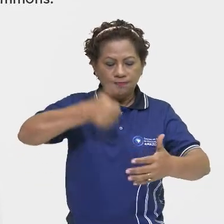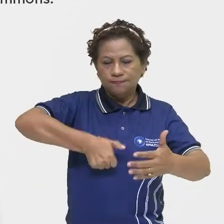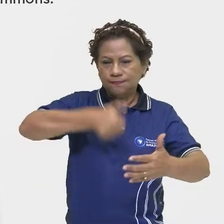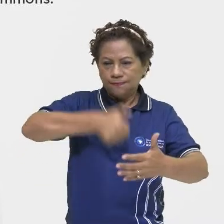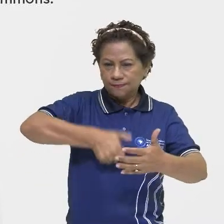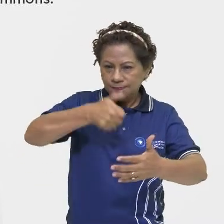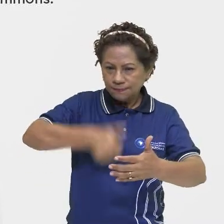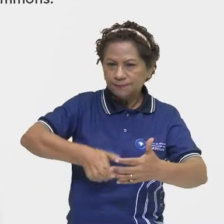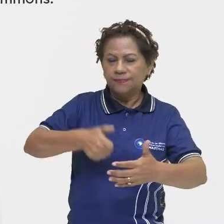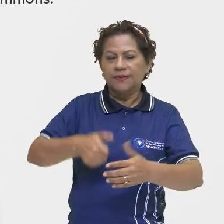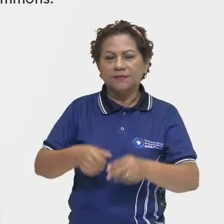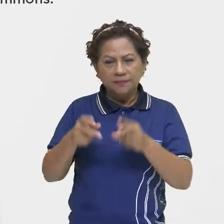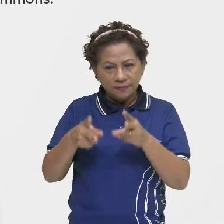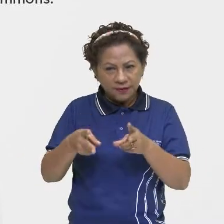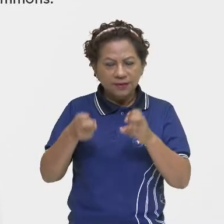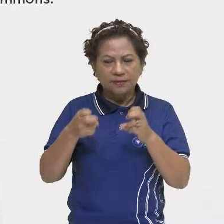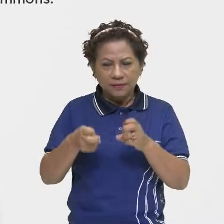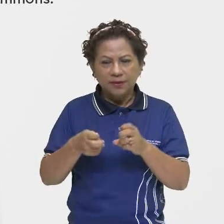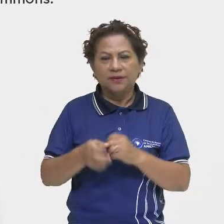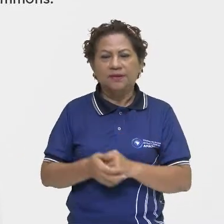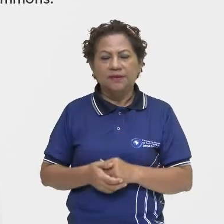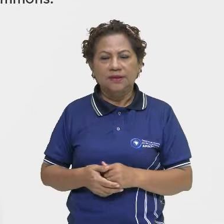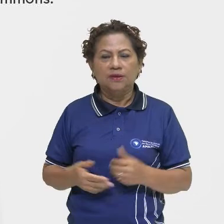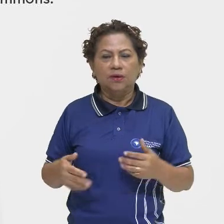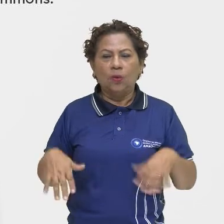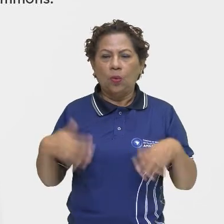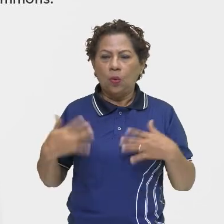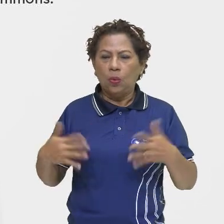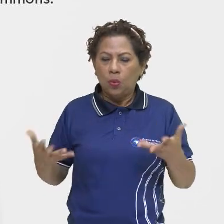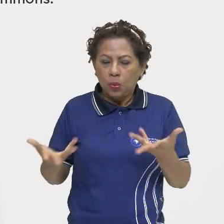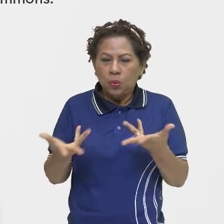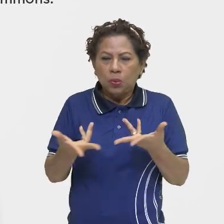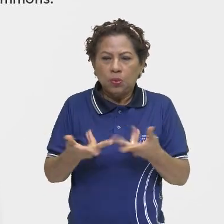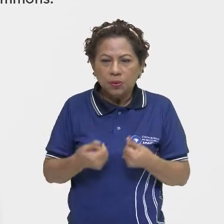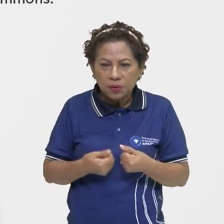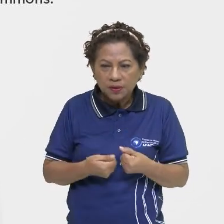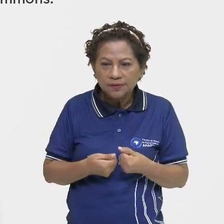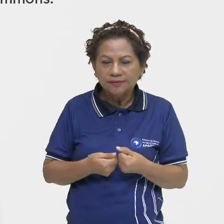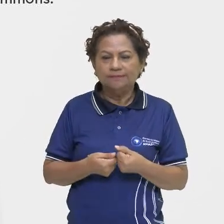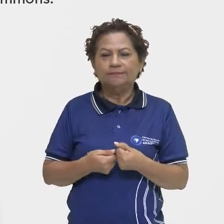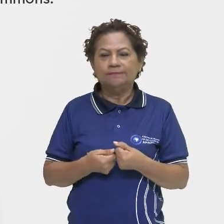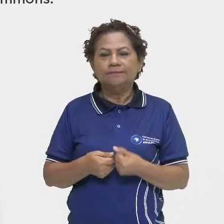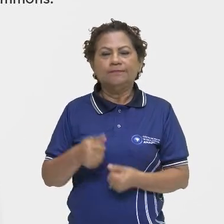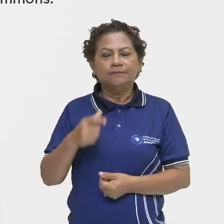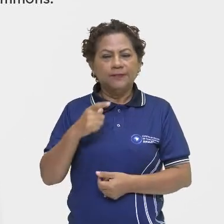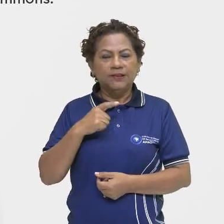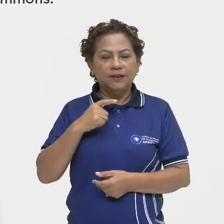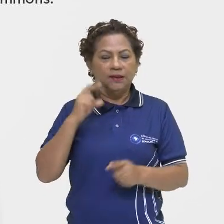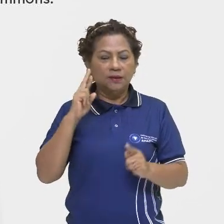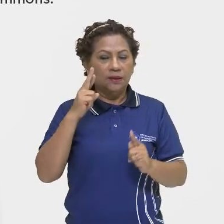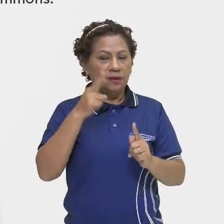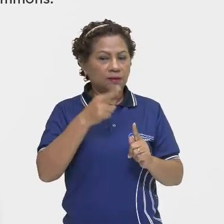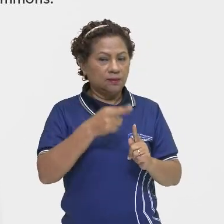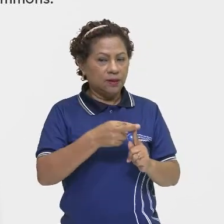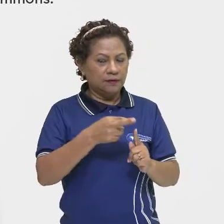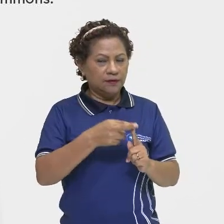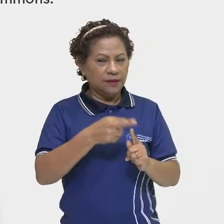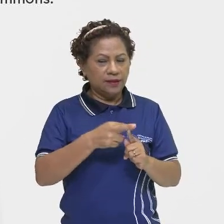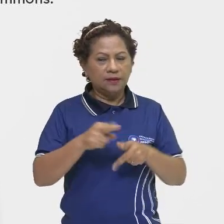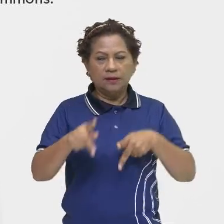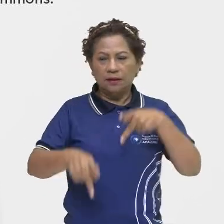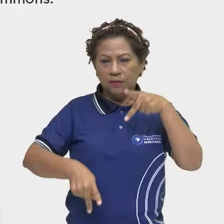Belo Monte, né? É uma obra de grafite que foi feita fazendo referência à população